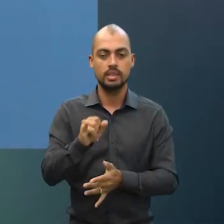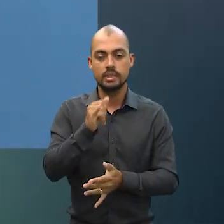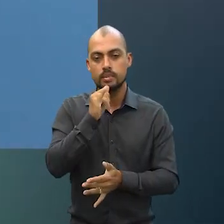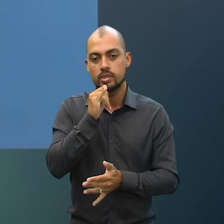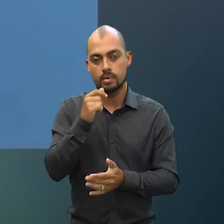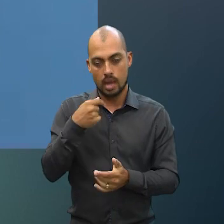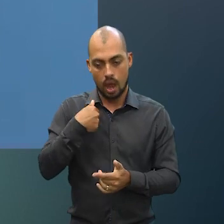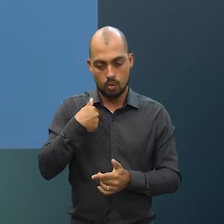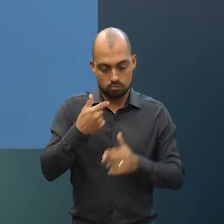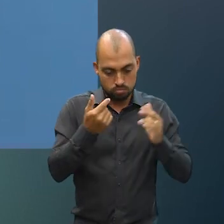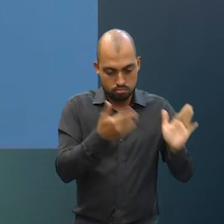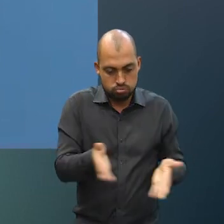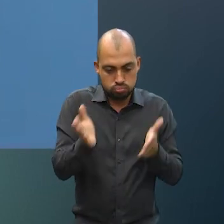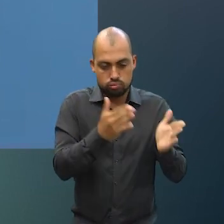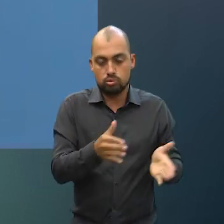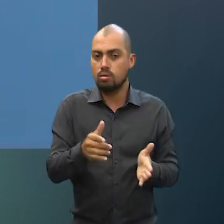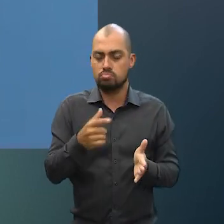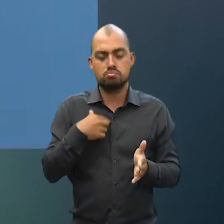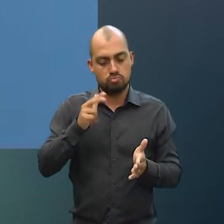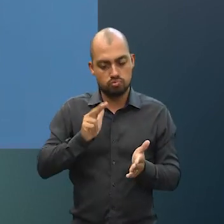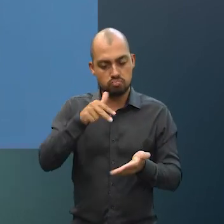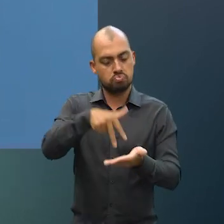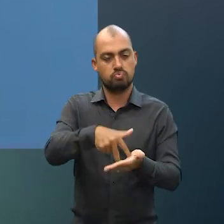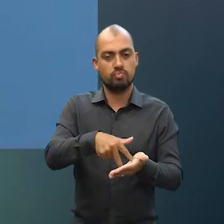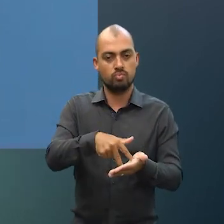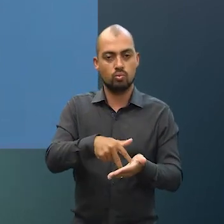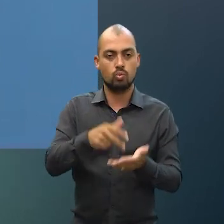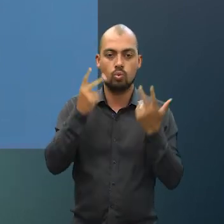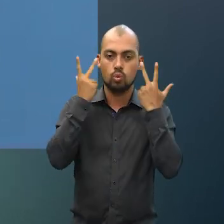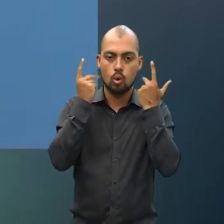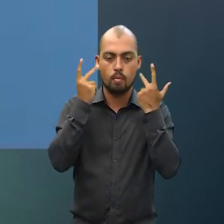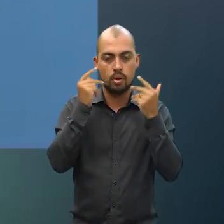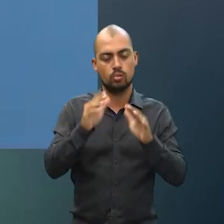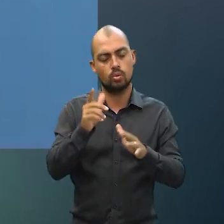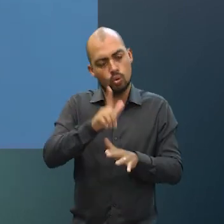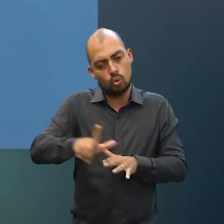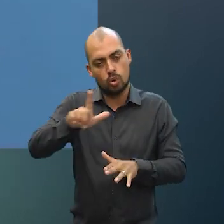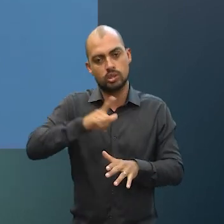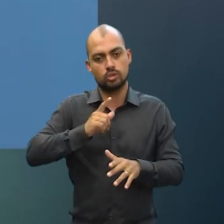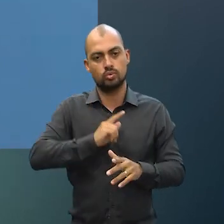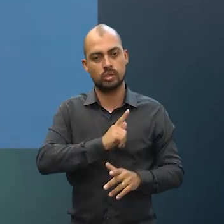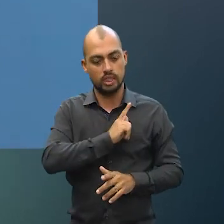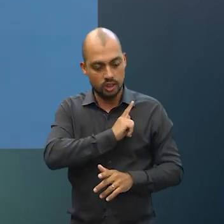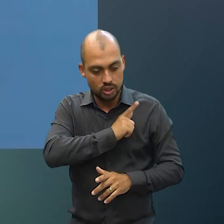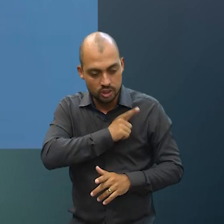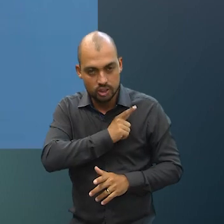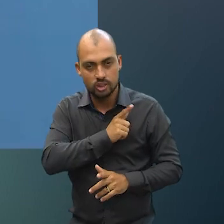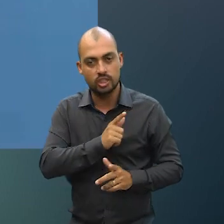na produção, a gente faz o que tiver que fazer. Claro, tem todo um trabalho de gestão